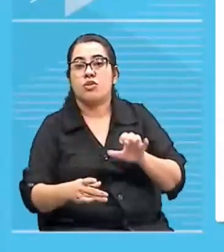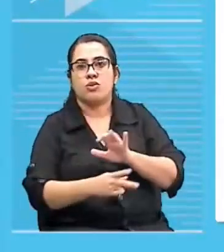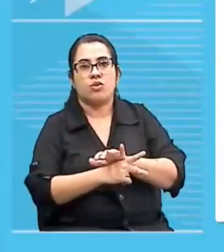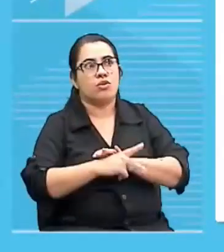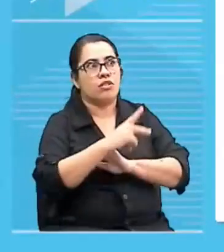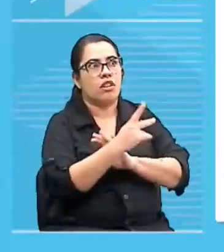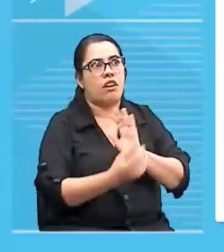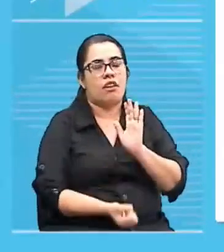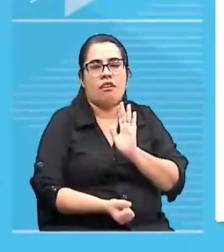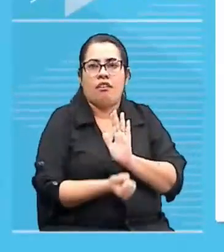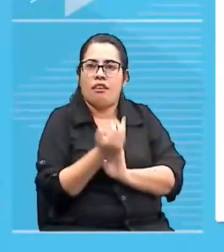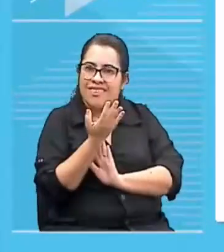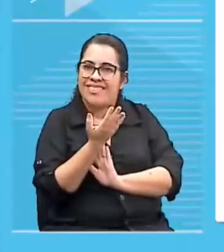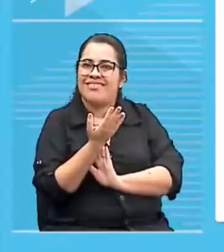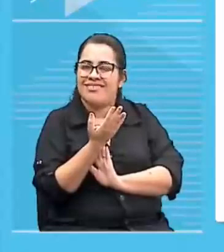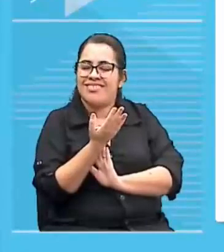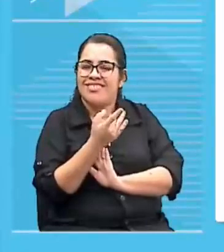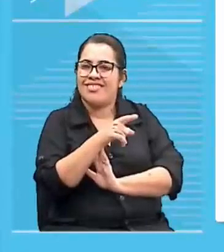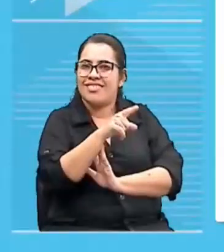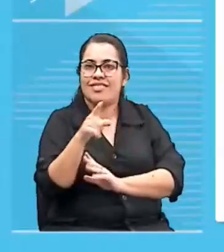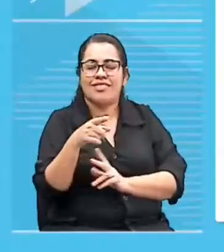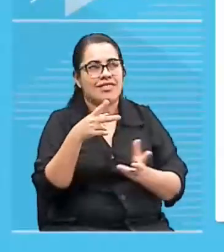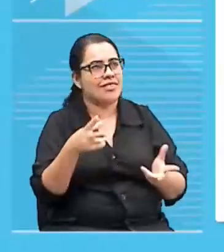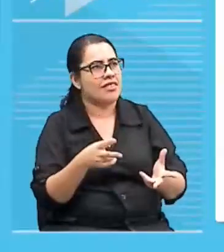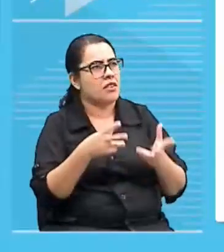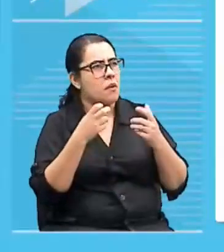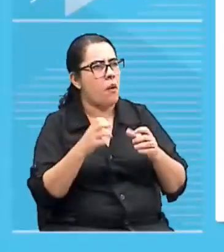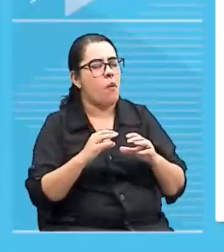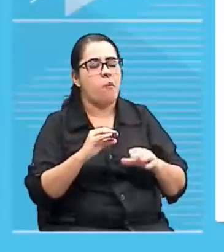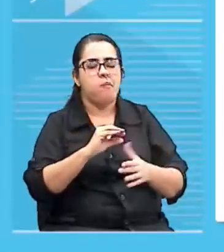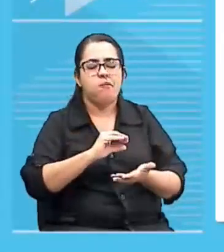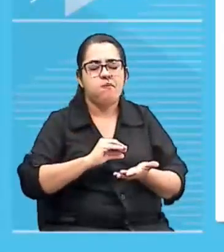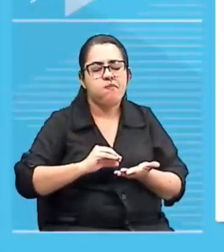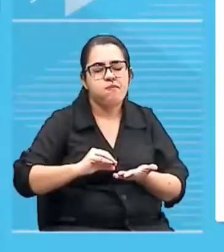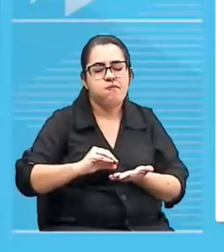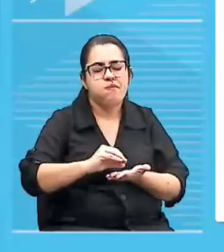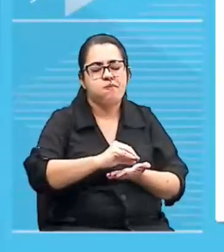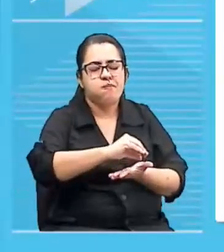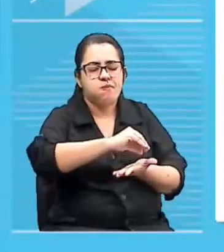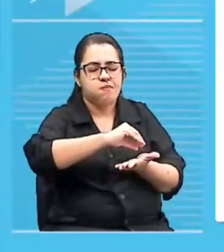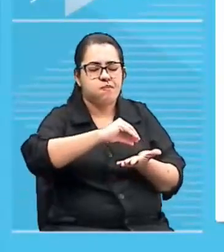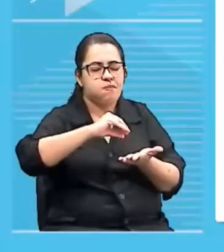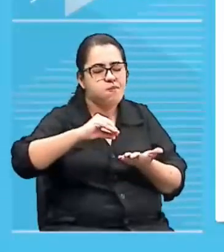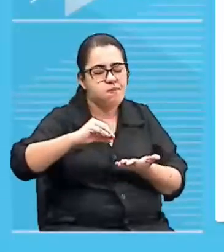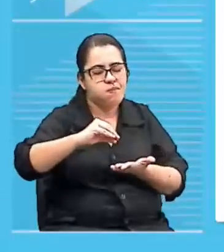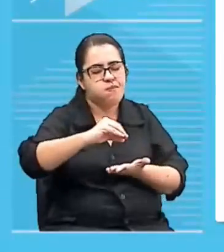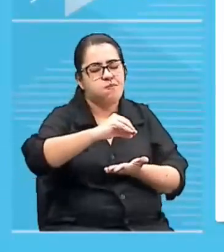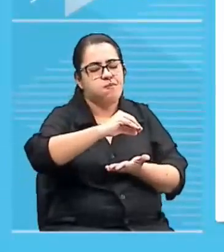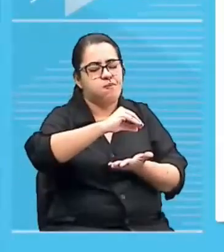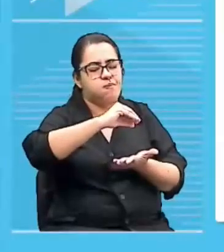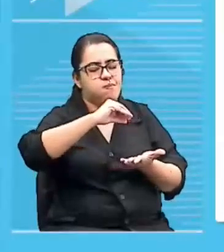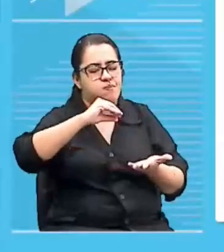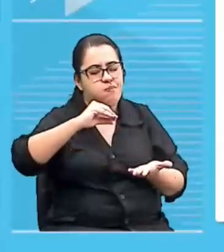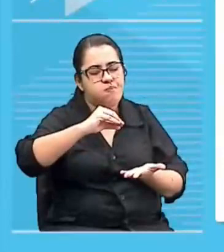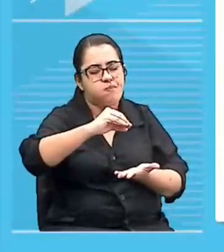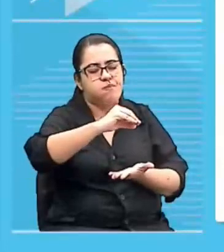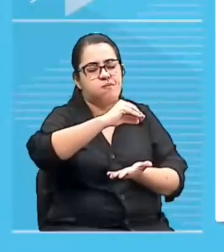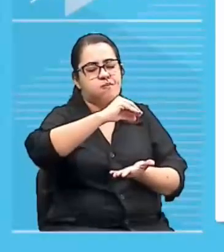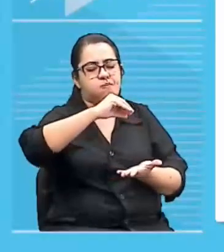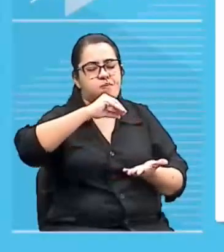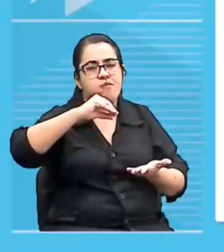está criando. Percebam as estruturas camada por camada, pessoal. Certo? Isso aqui